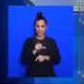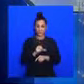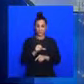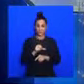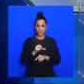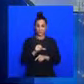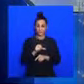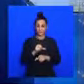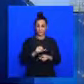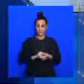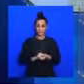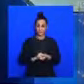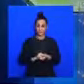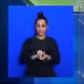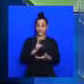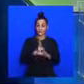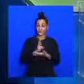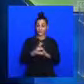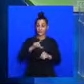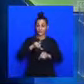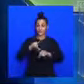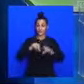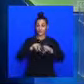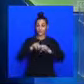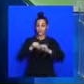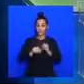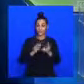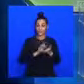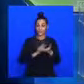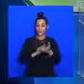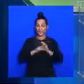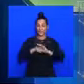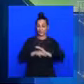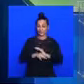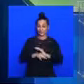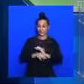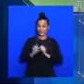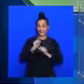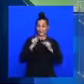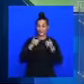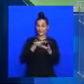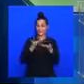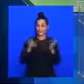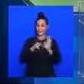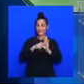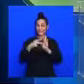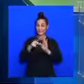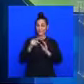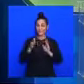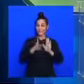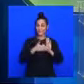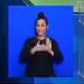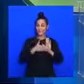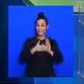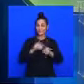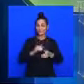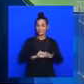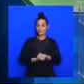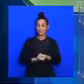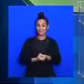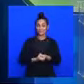9. Na sequência do Super 7 tem Lotomania. Boa sorte para você que apostou.